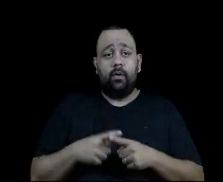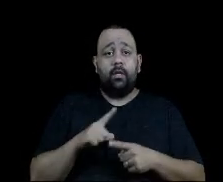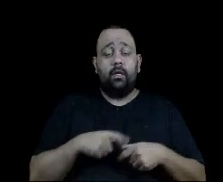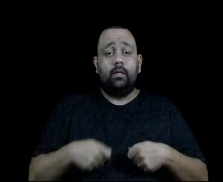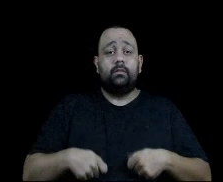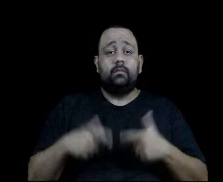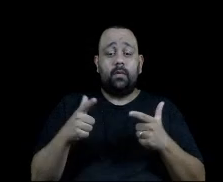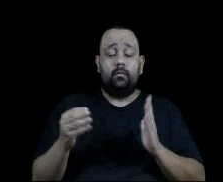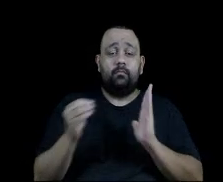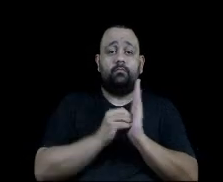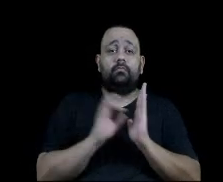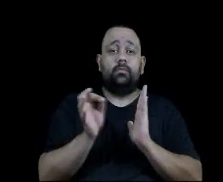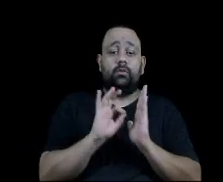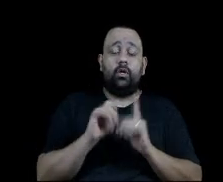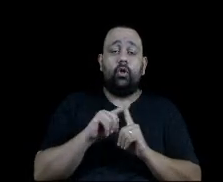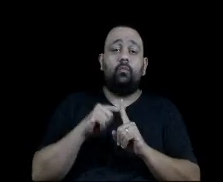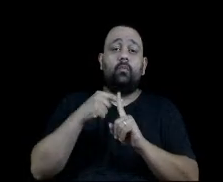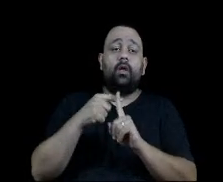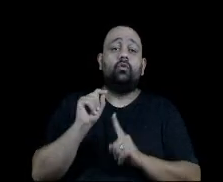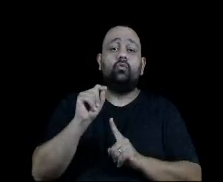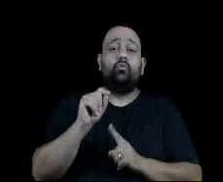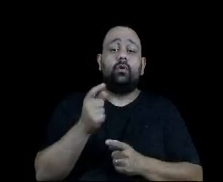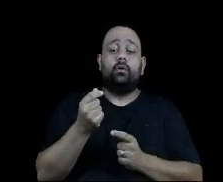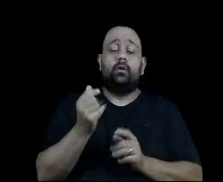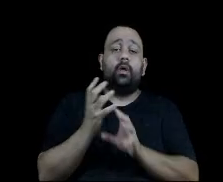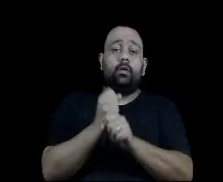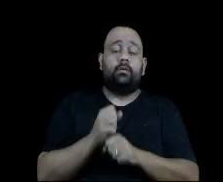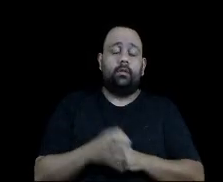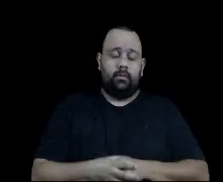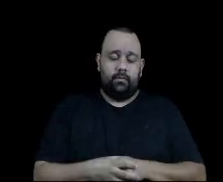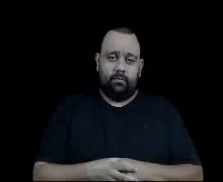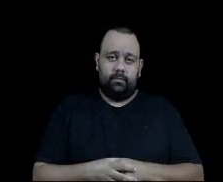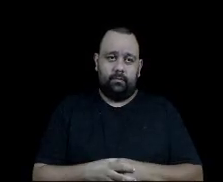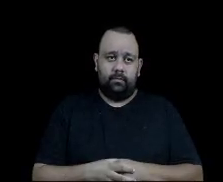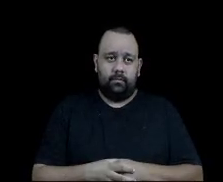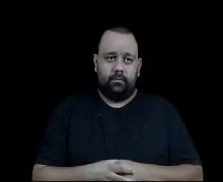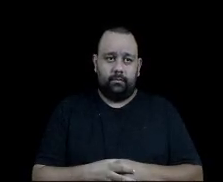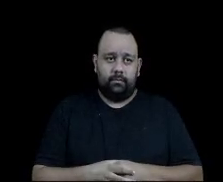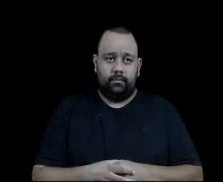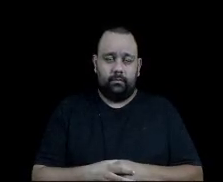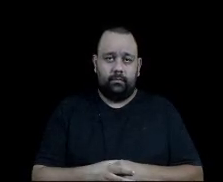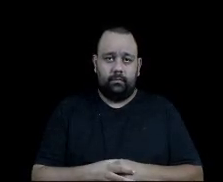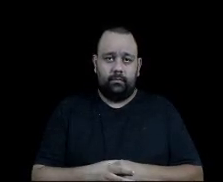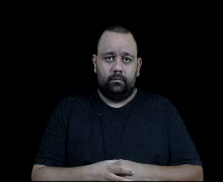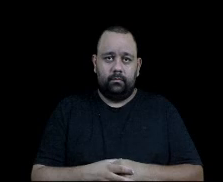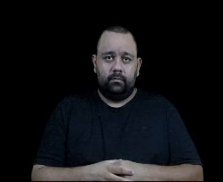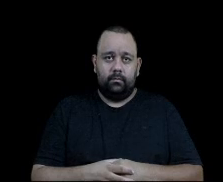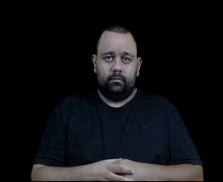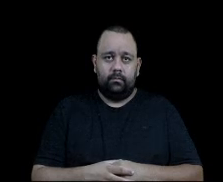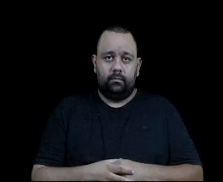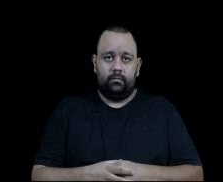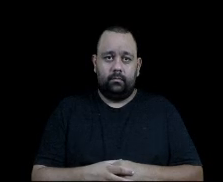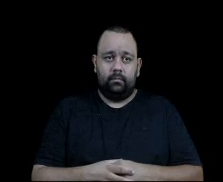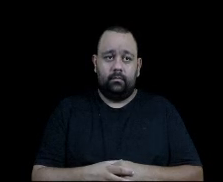não empenhou mais do que a gente tinha de despesa, não empenhou mais do que a gente tinha de receita.